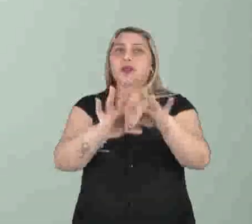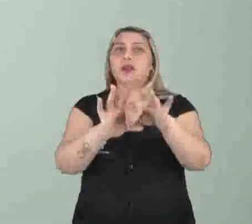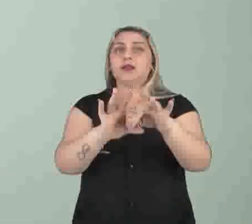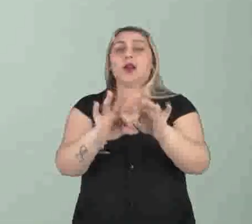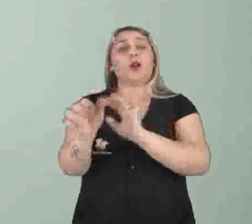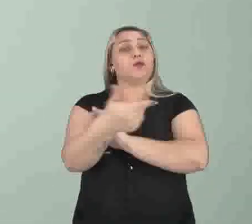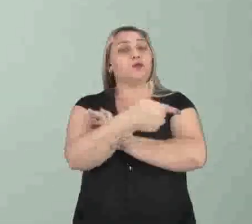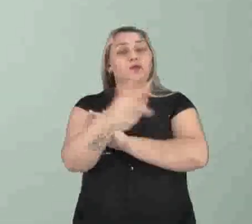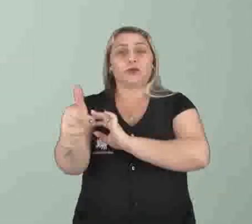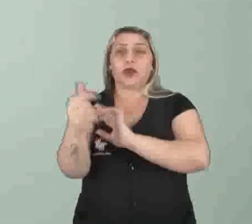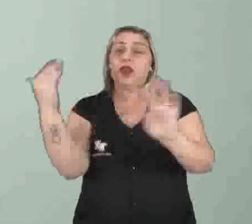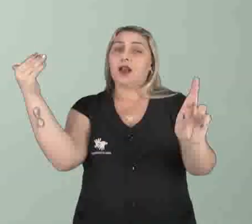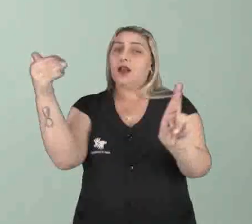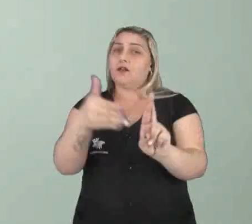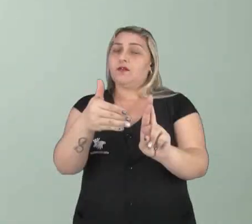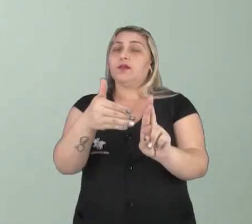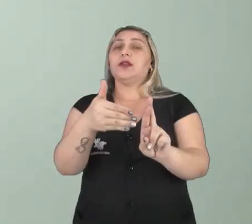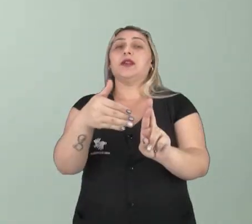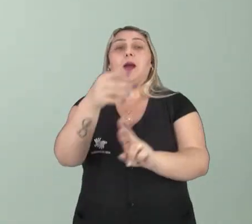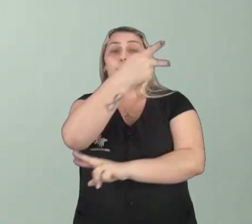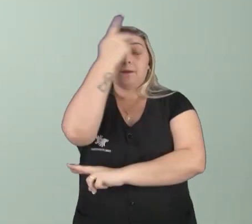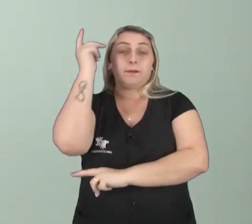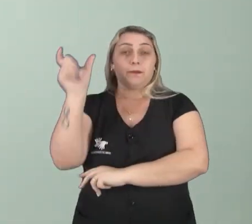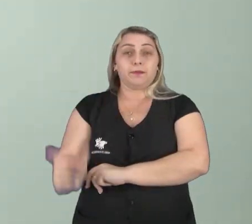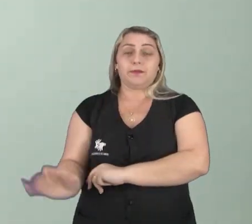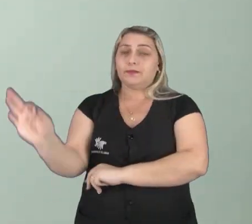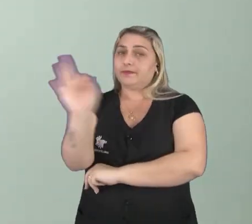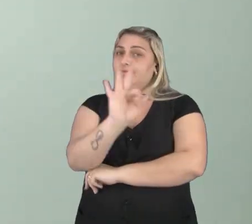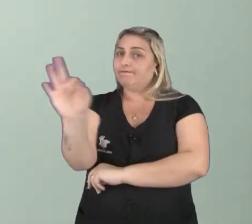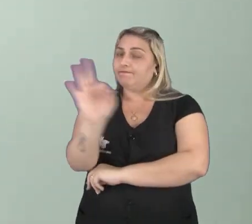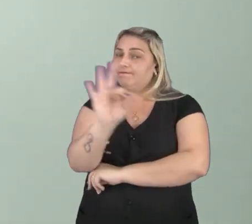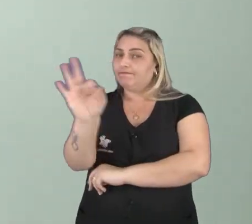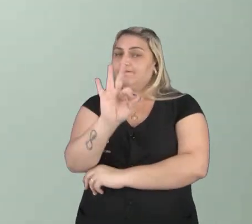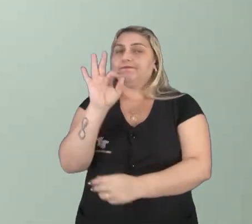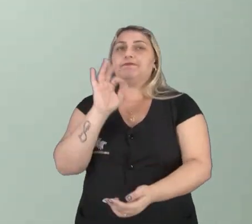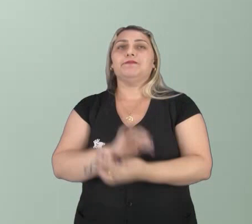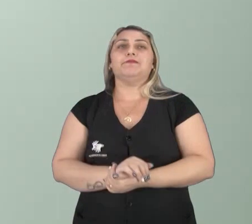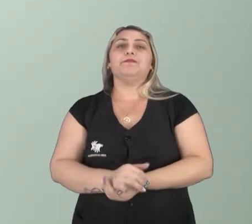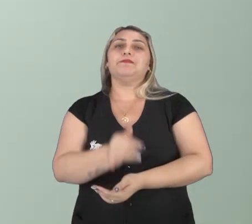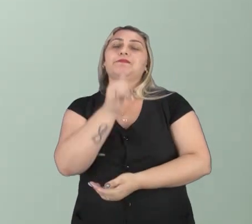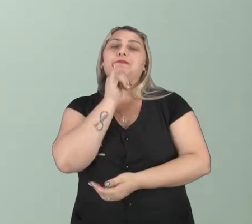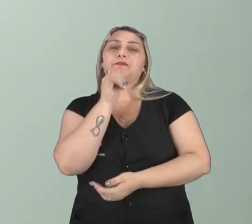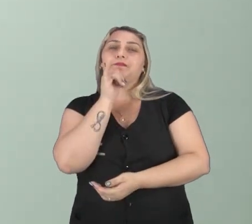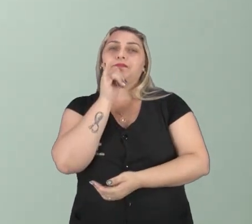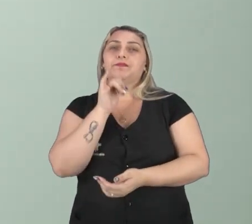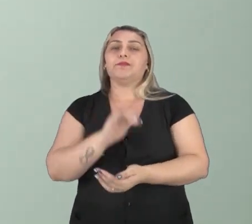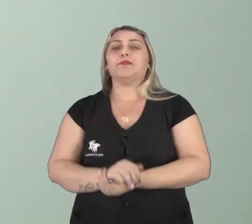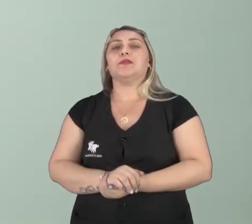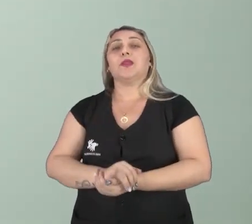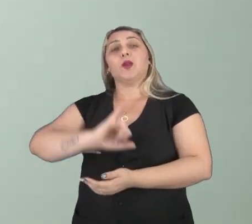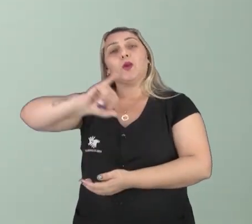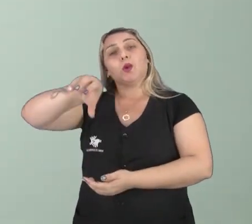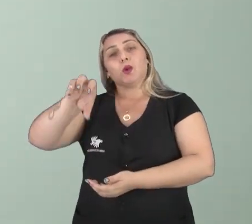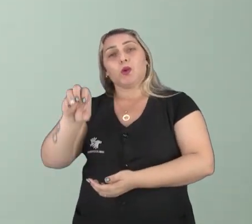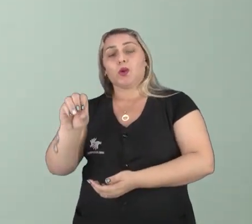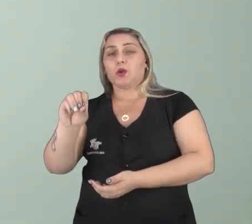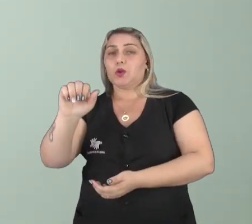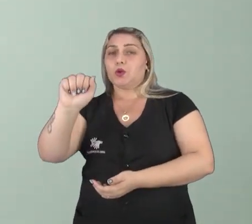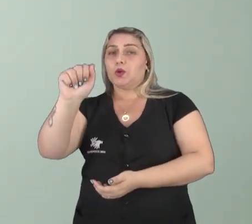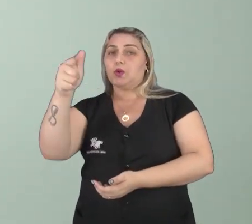aí, ele não está se referindo a uma pessoa, né? Não é, por exemplo,